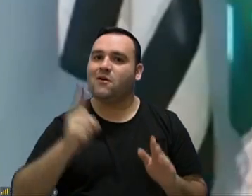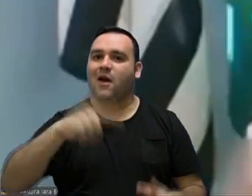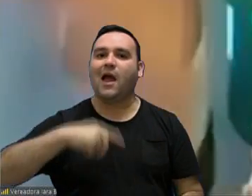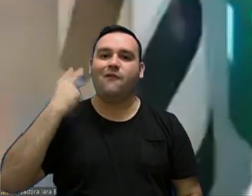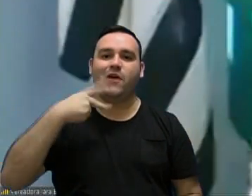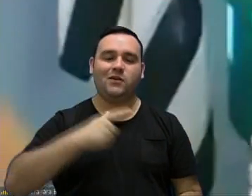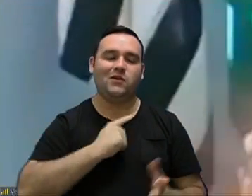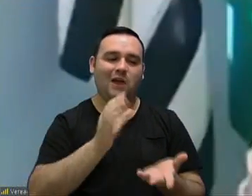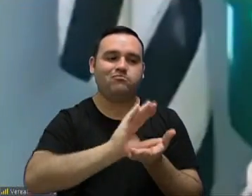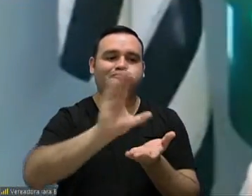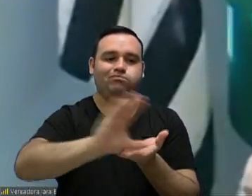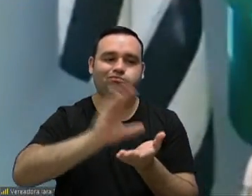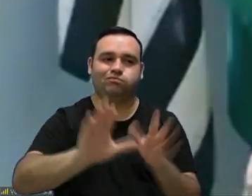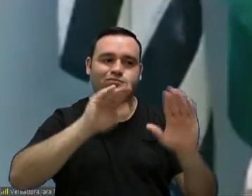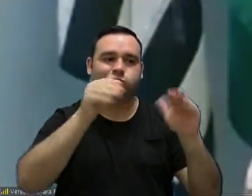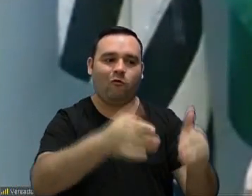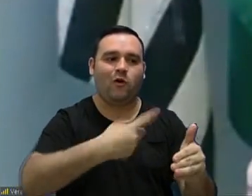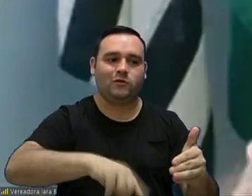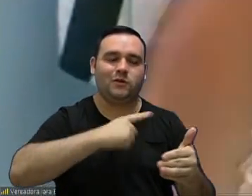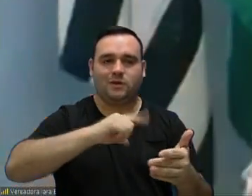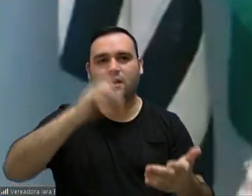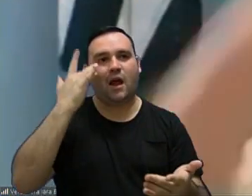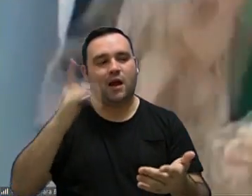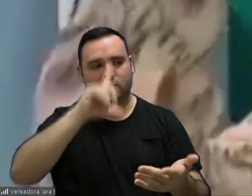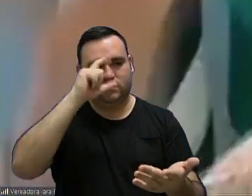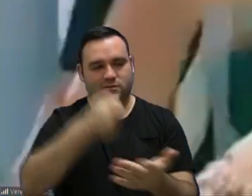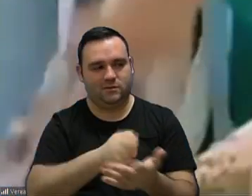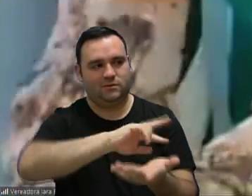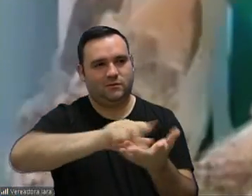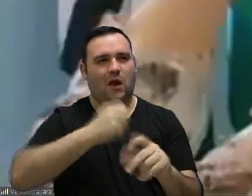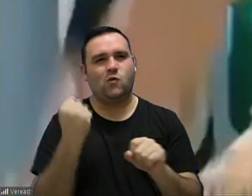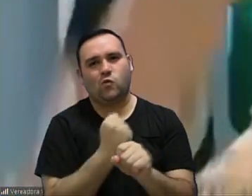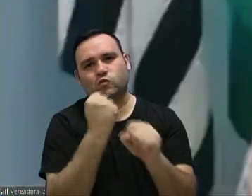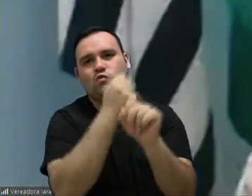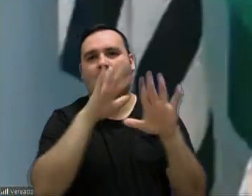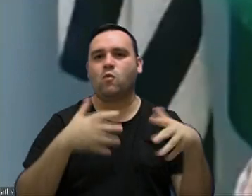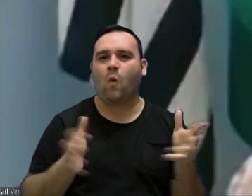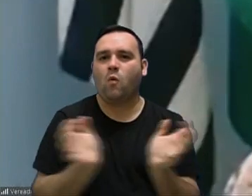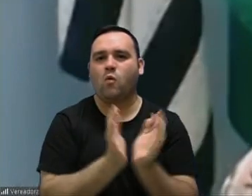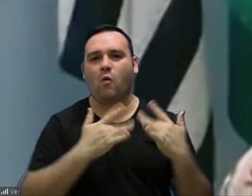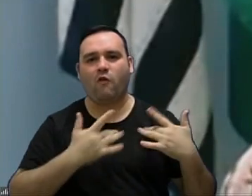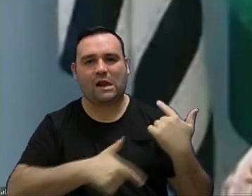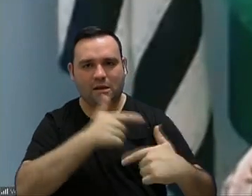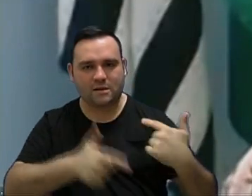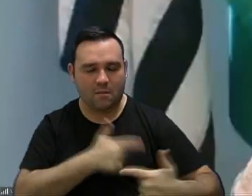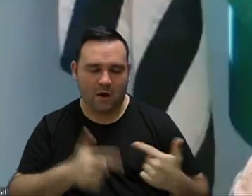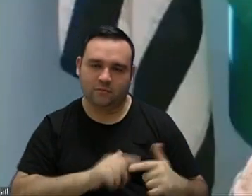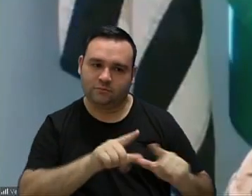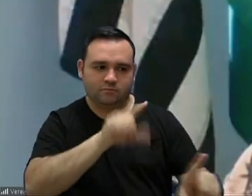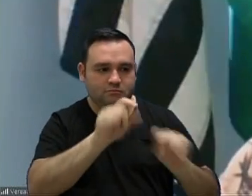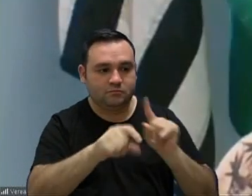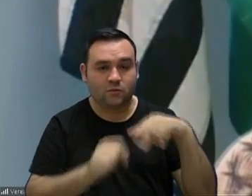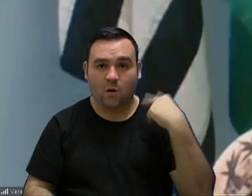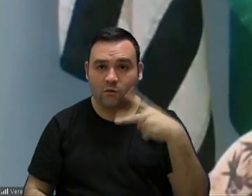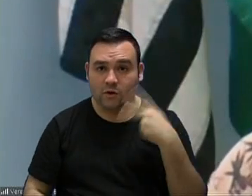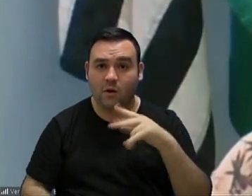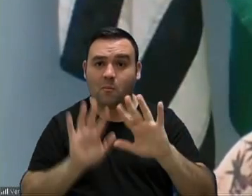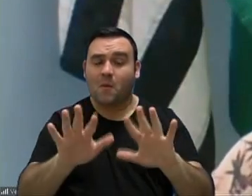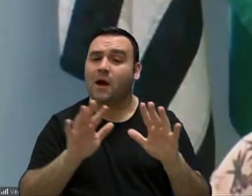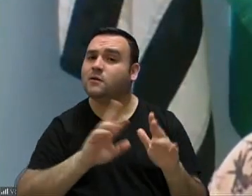que a gente faz e direciona para aquilo que nós achamos correto, para entidades, obras ou seja o que for.